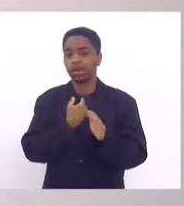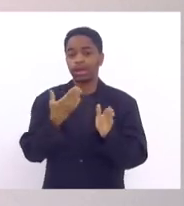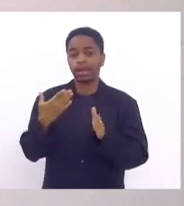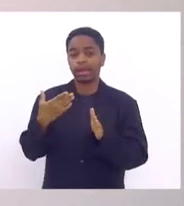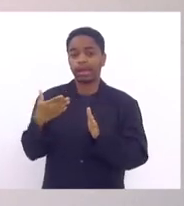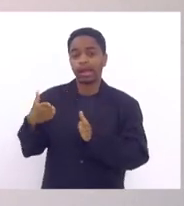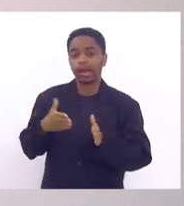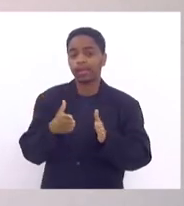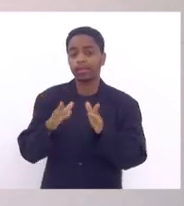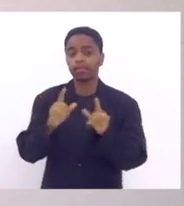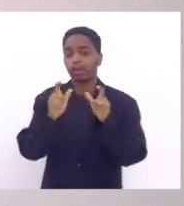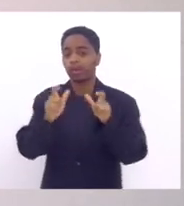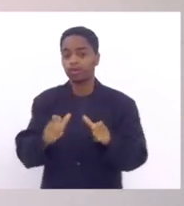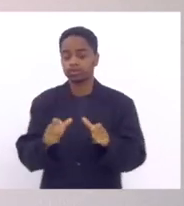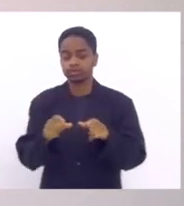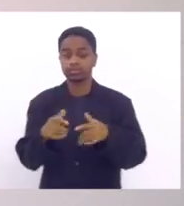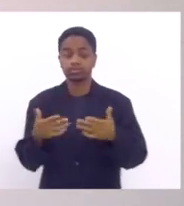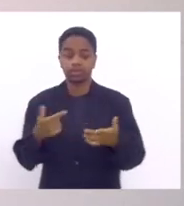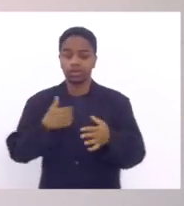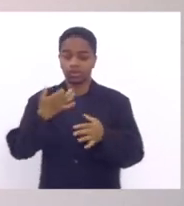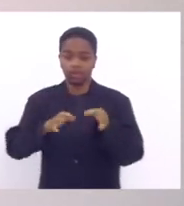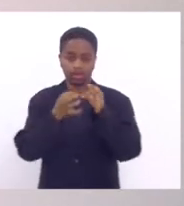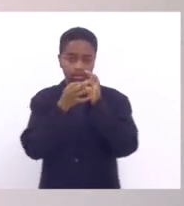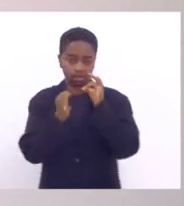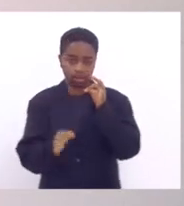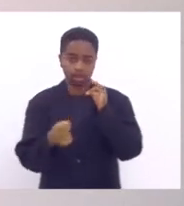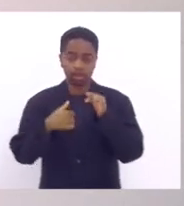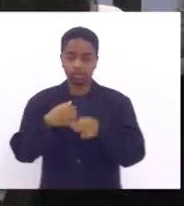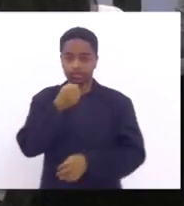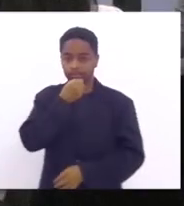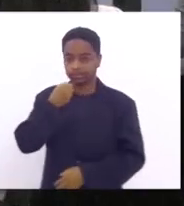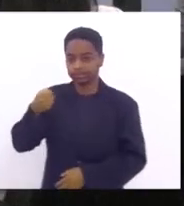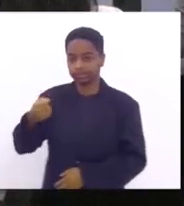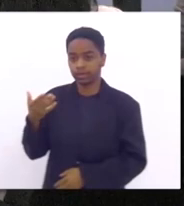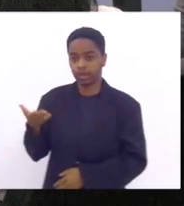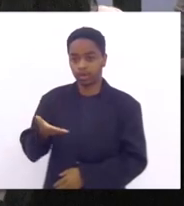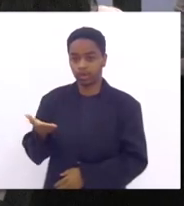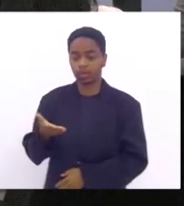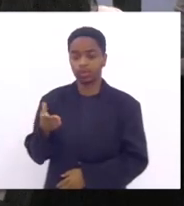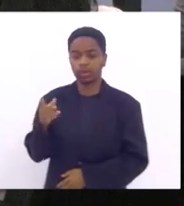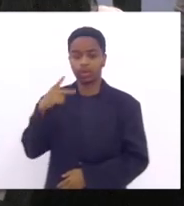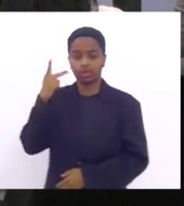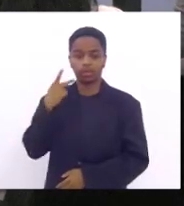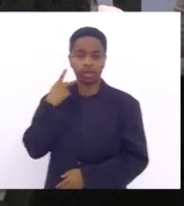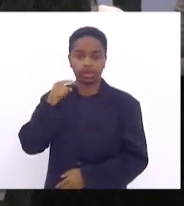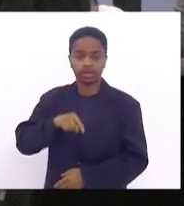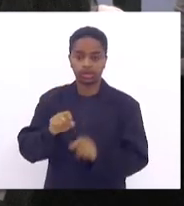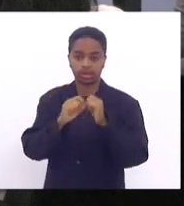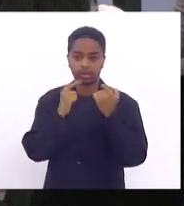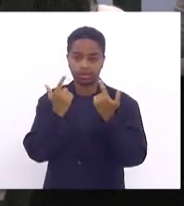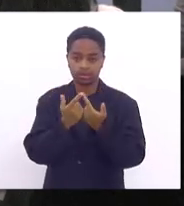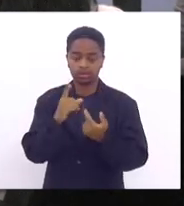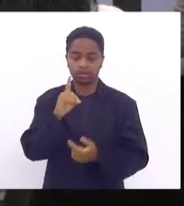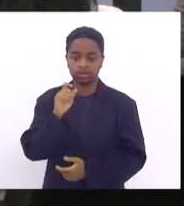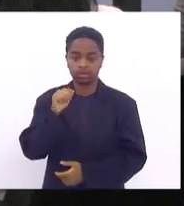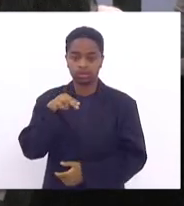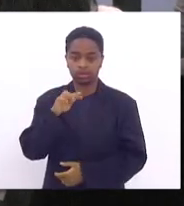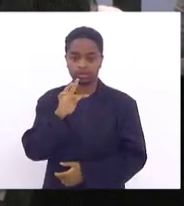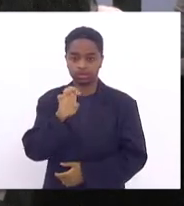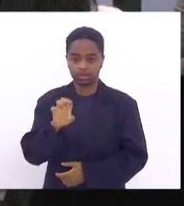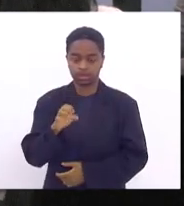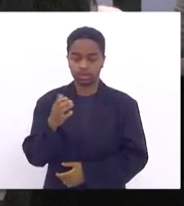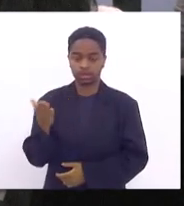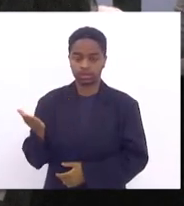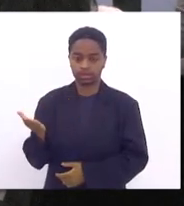então sem maiores delongas eu passo a palavra ao meu querido amigo procurador da alerge Dante Tomás nosso